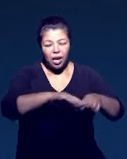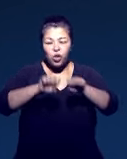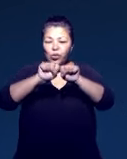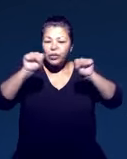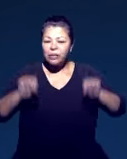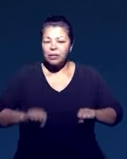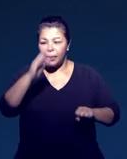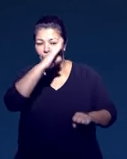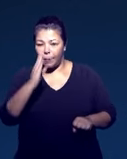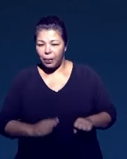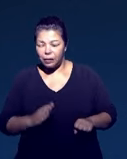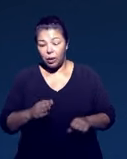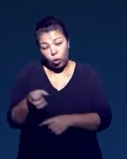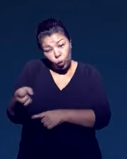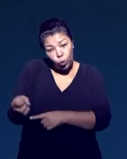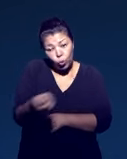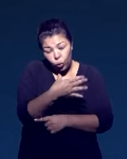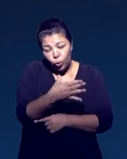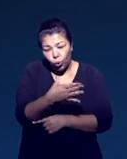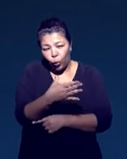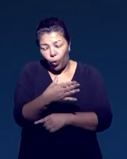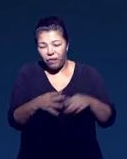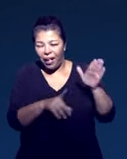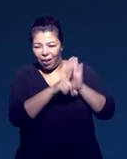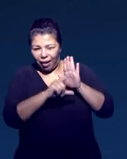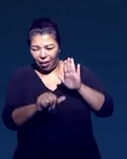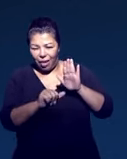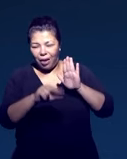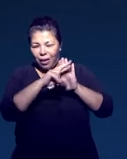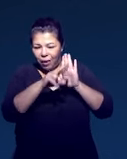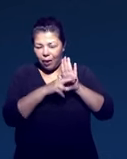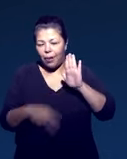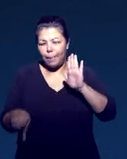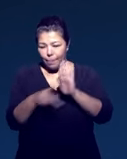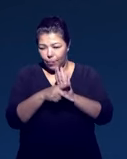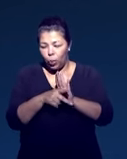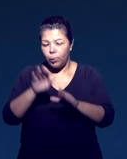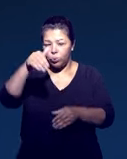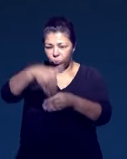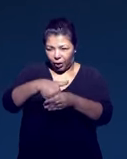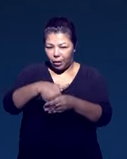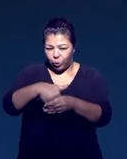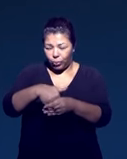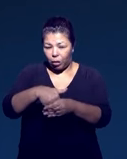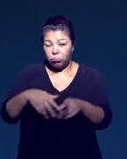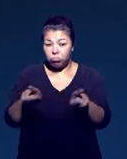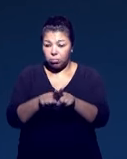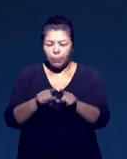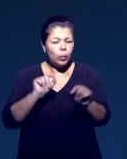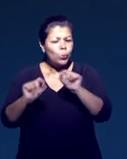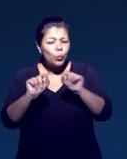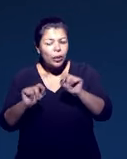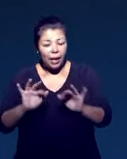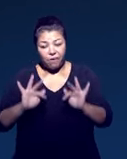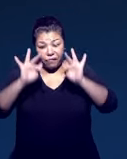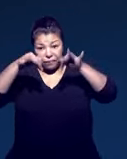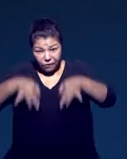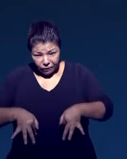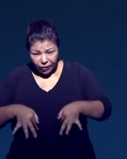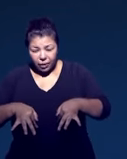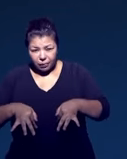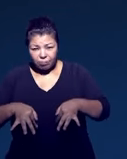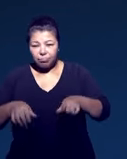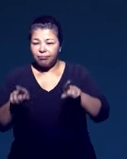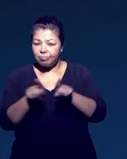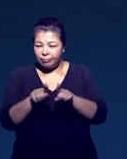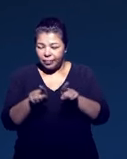novo código eleitoral e através de uma discussão que eu considero que é um momento propício de nós fazemos sobre o fim da reeleição no Brasil para